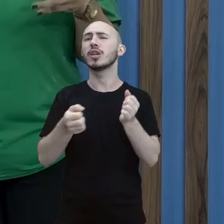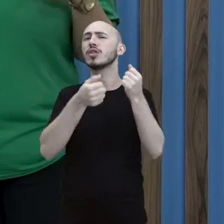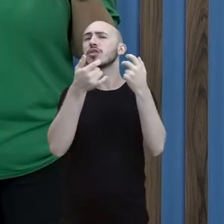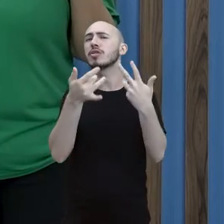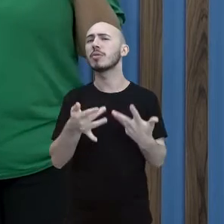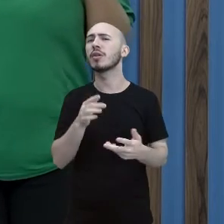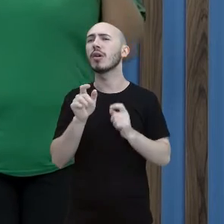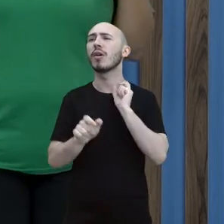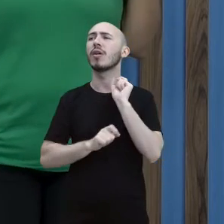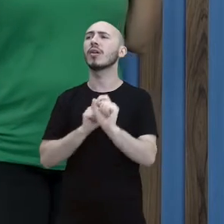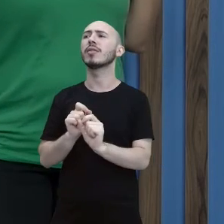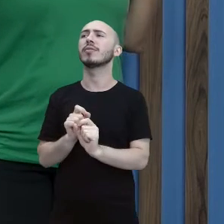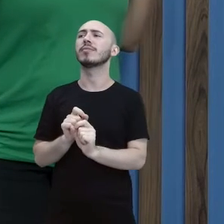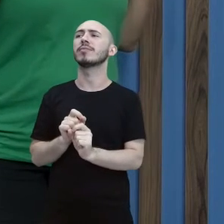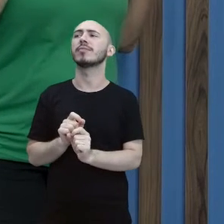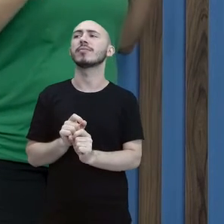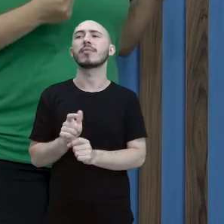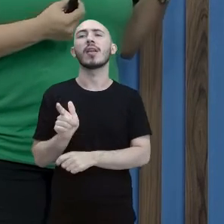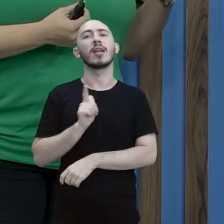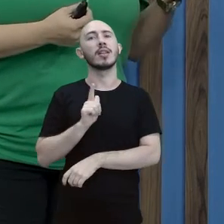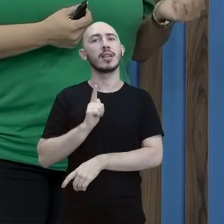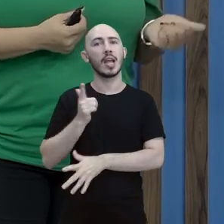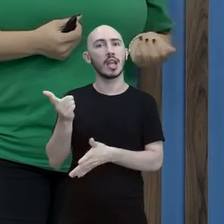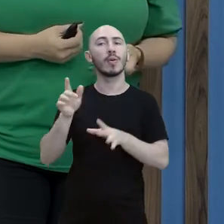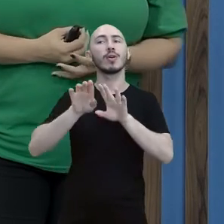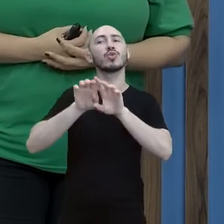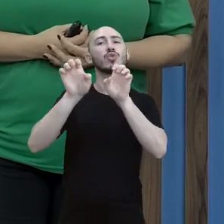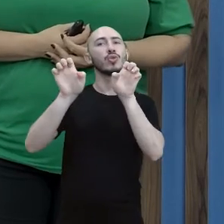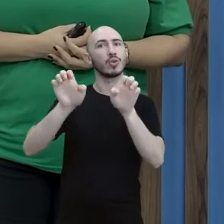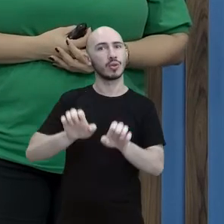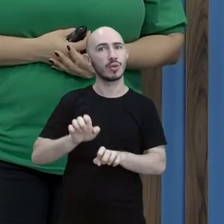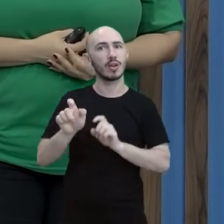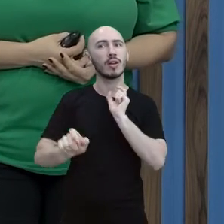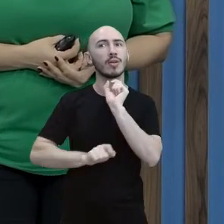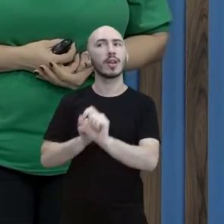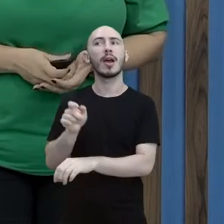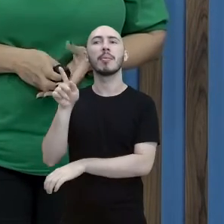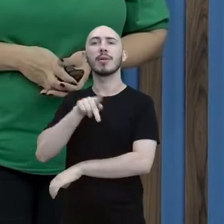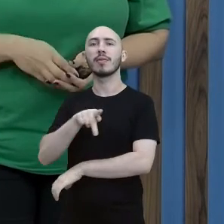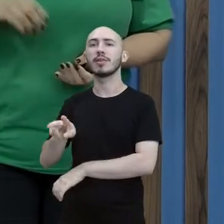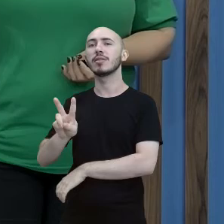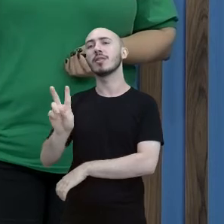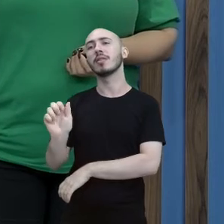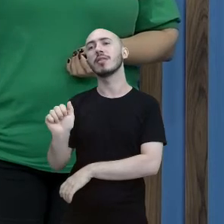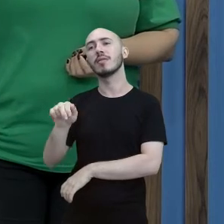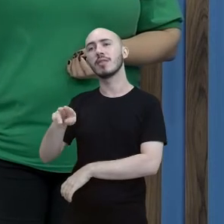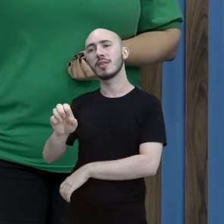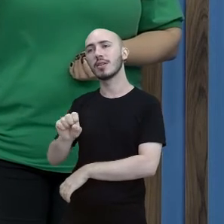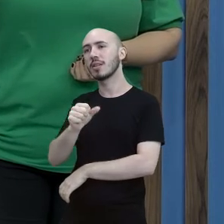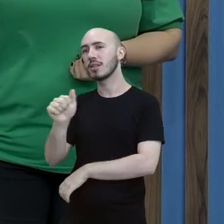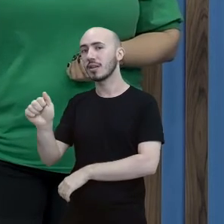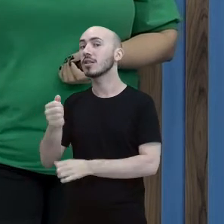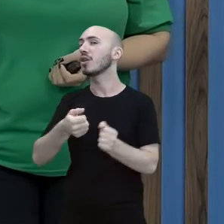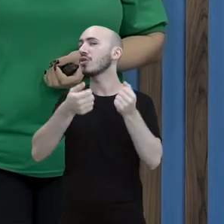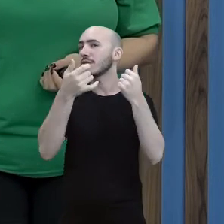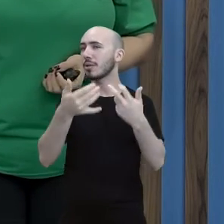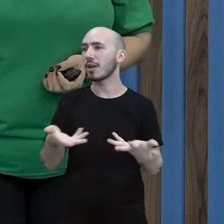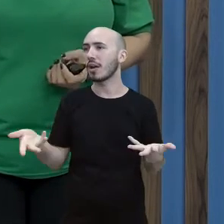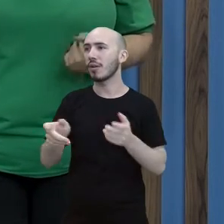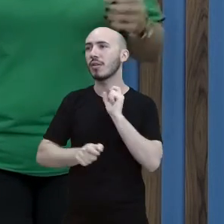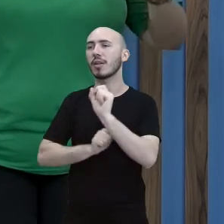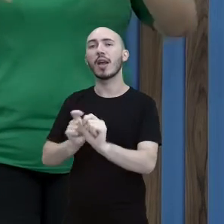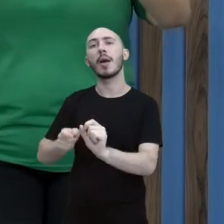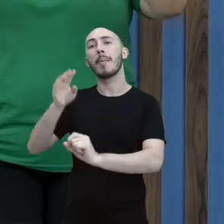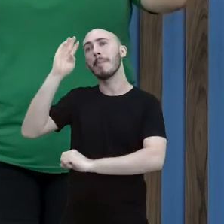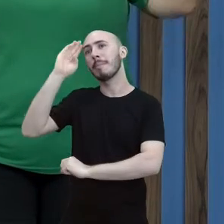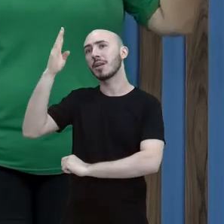quê? De uma estrutura que a professora Vanessa vai falar para a gente agora, porque é a cereja do